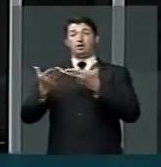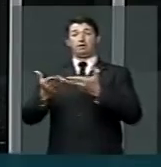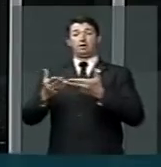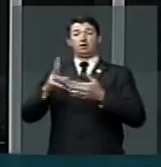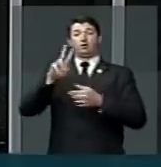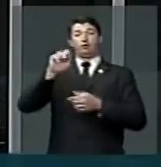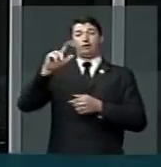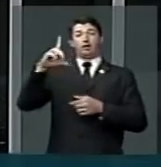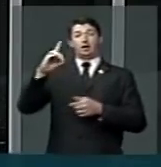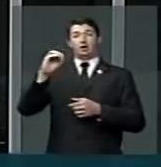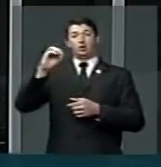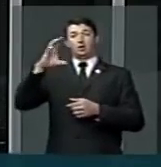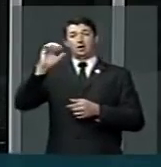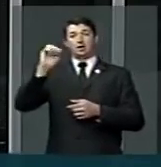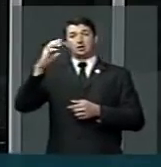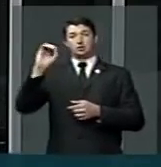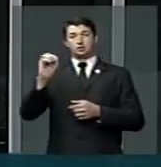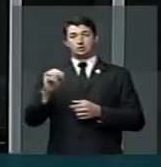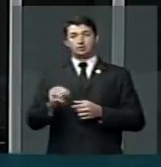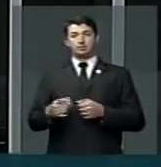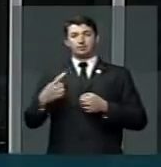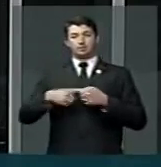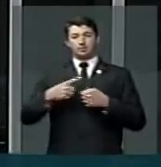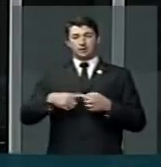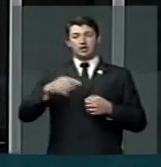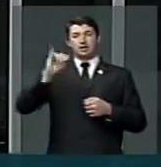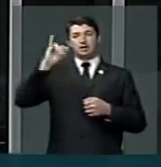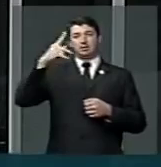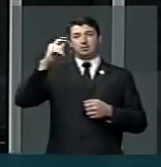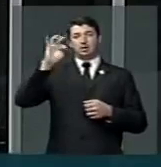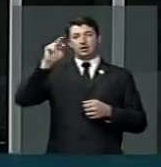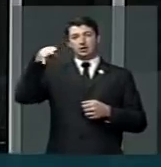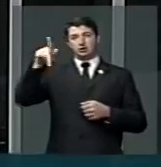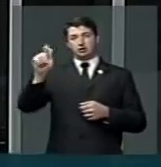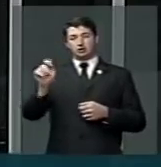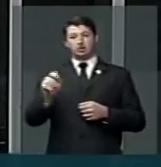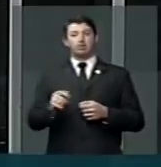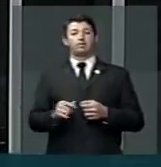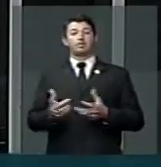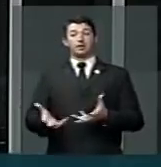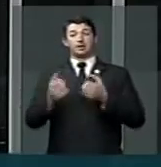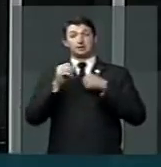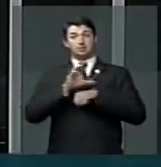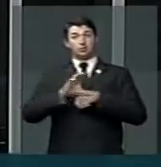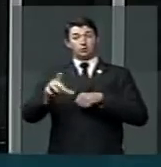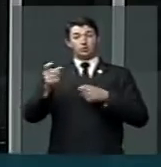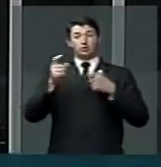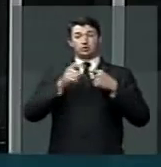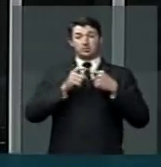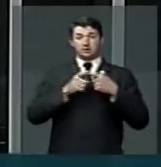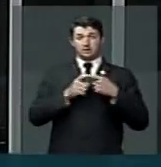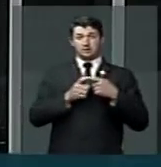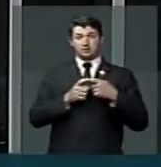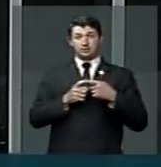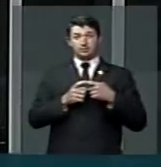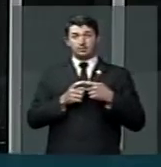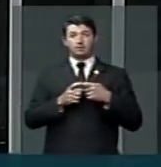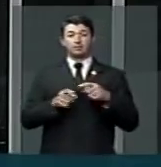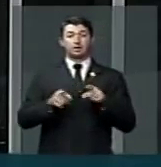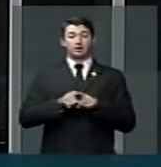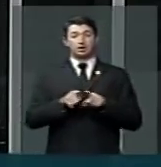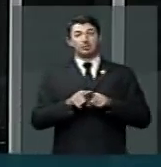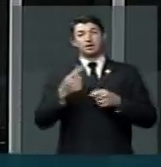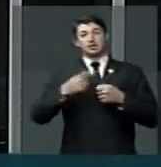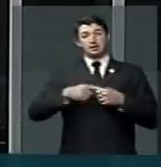Vale do Aço, para a cidade de Ipatinga e de Timóteo. A cidade de Ipatinga vai receber o curso de medicina e a cidade de